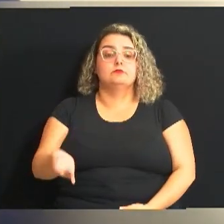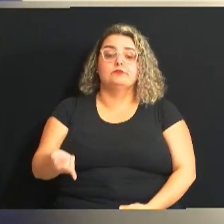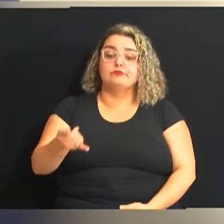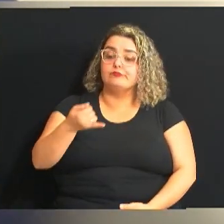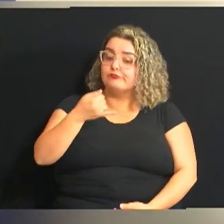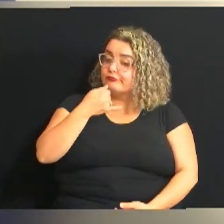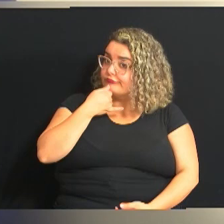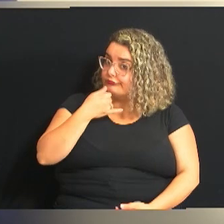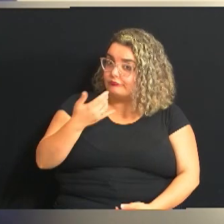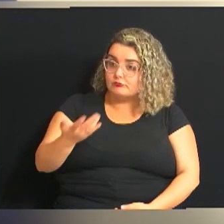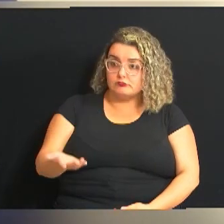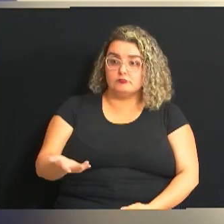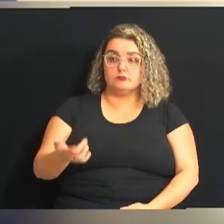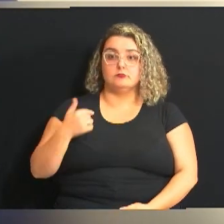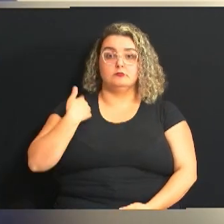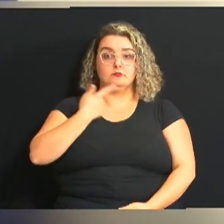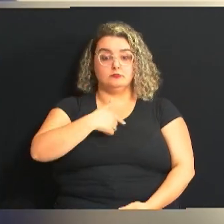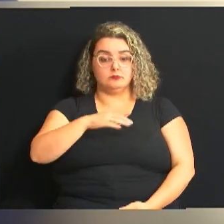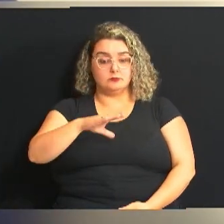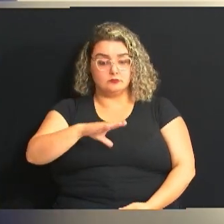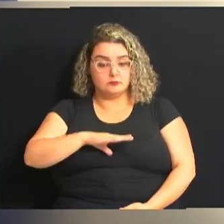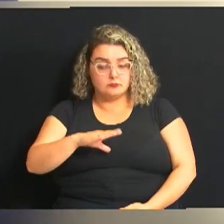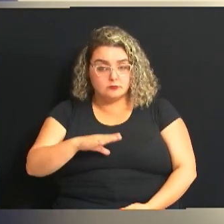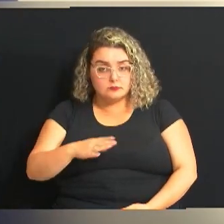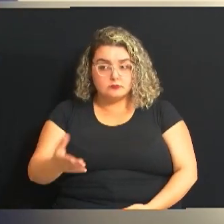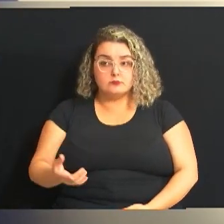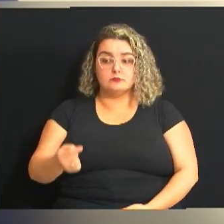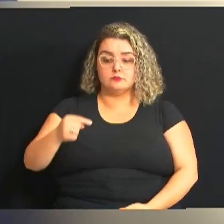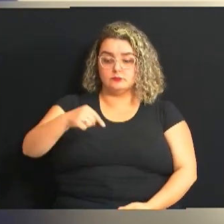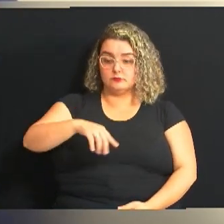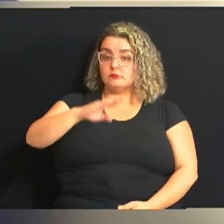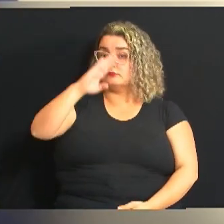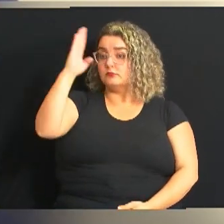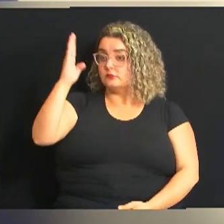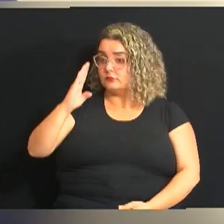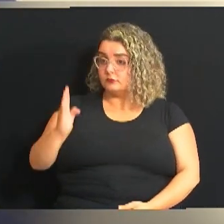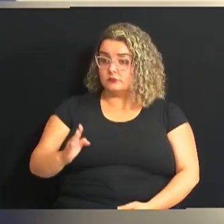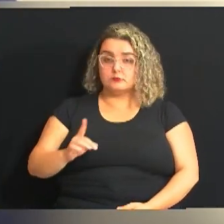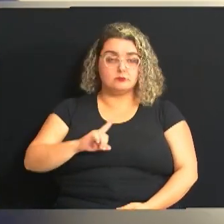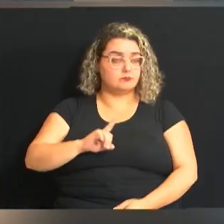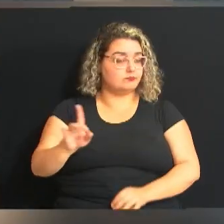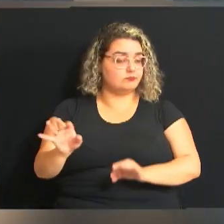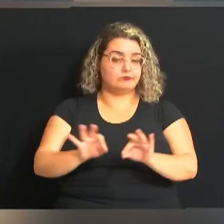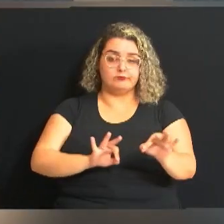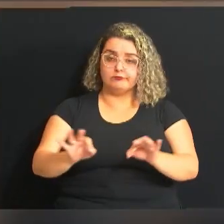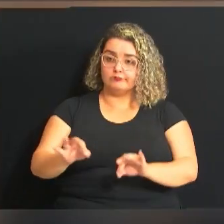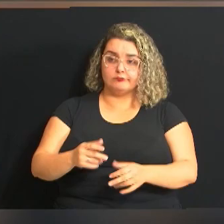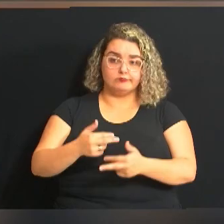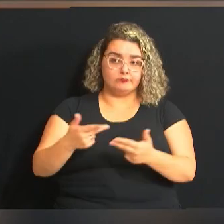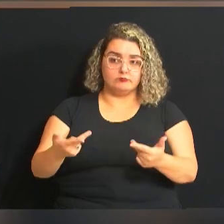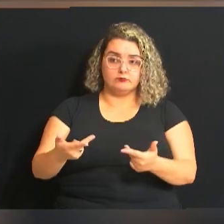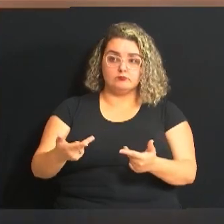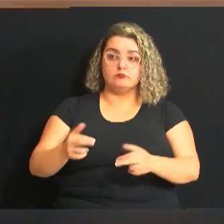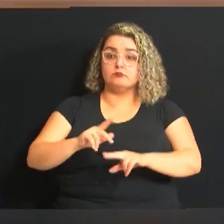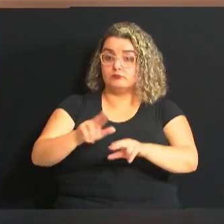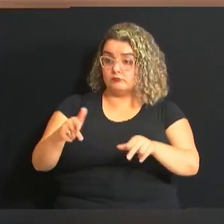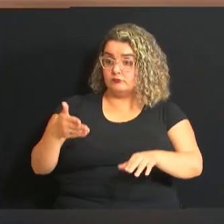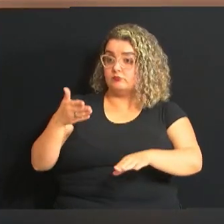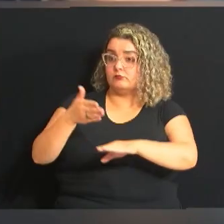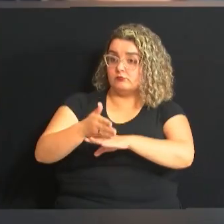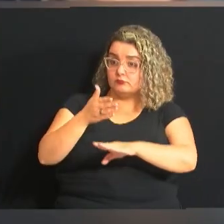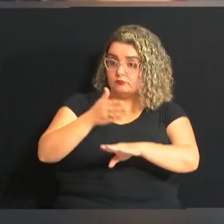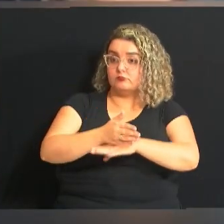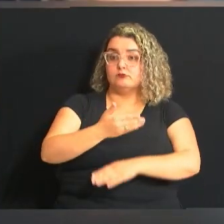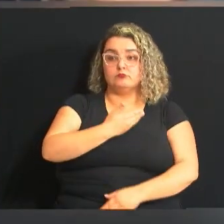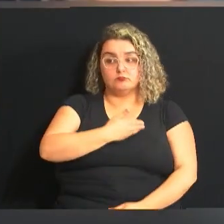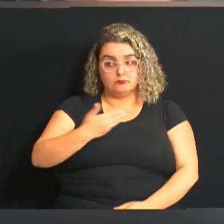infelizmente, as nossas cidades, aqui no Brasil, não estão preparadas para isso. Com bastante participação do público,